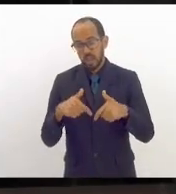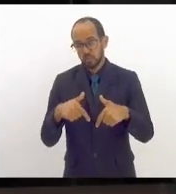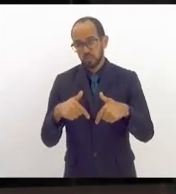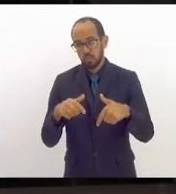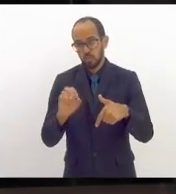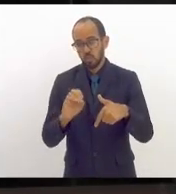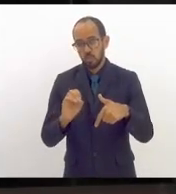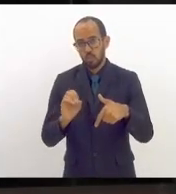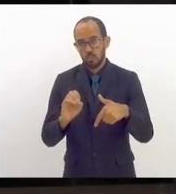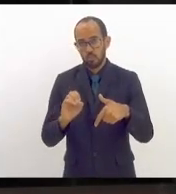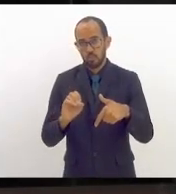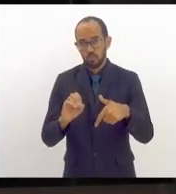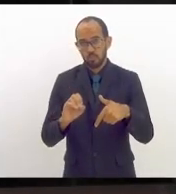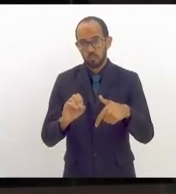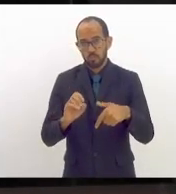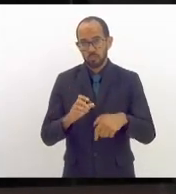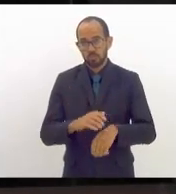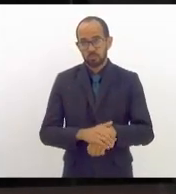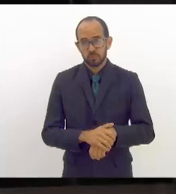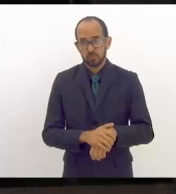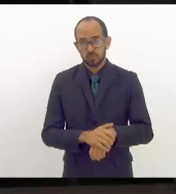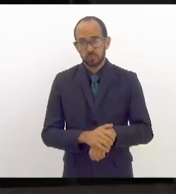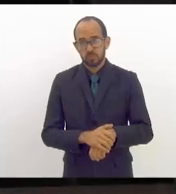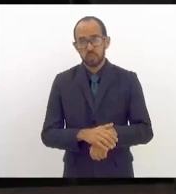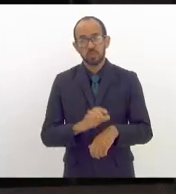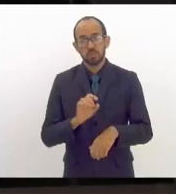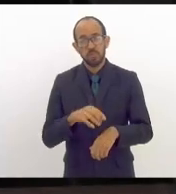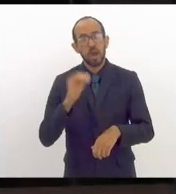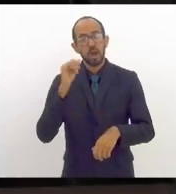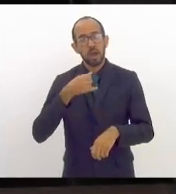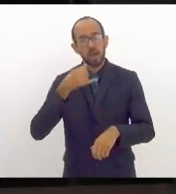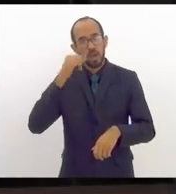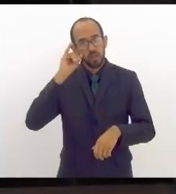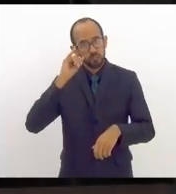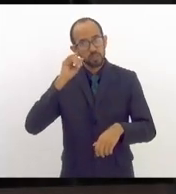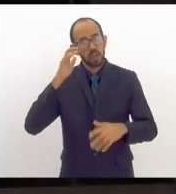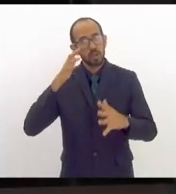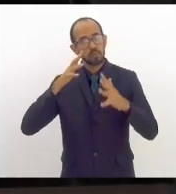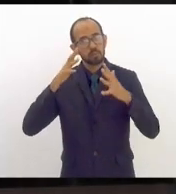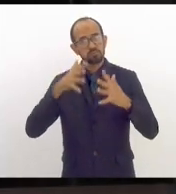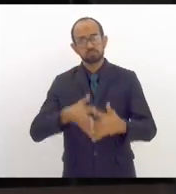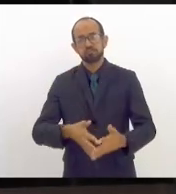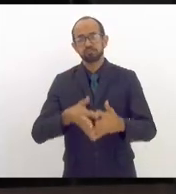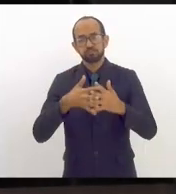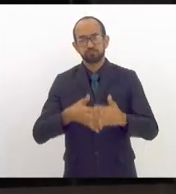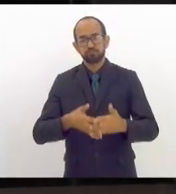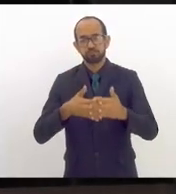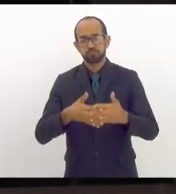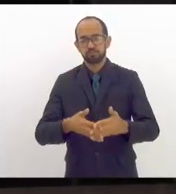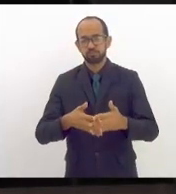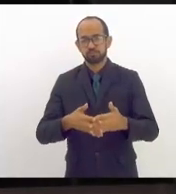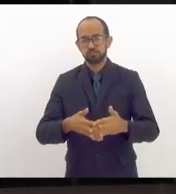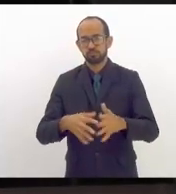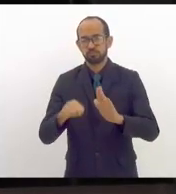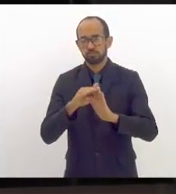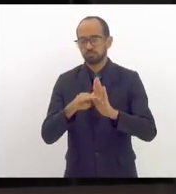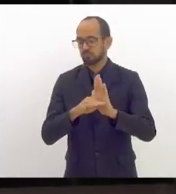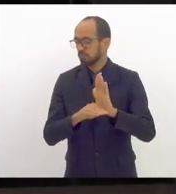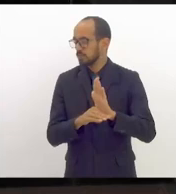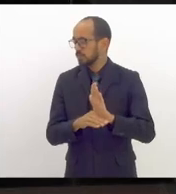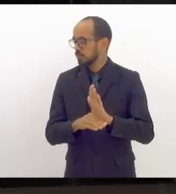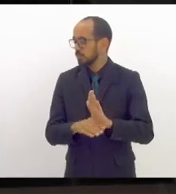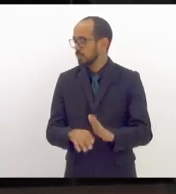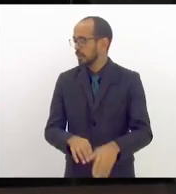deveria ser tomadas até para não conturbar digamos o processo ficou na serenidade